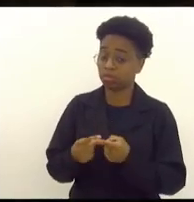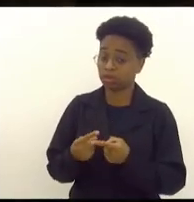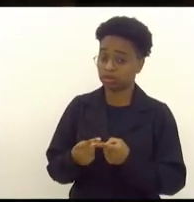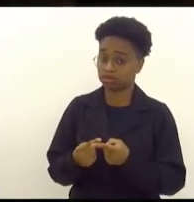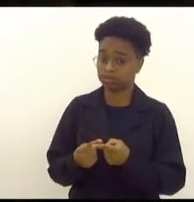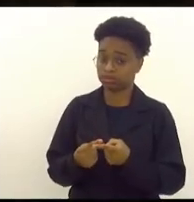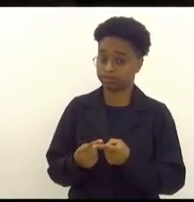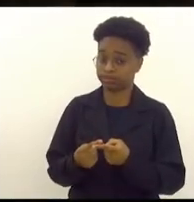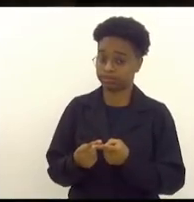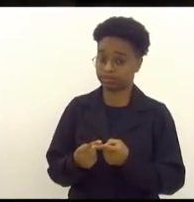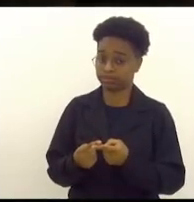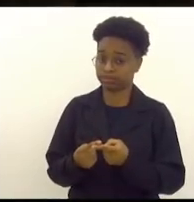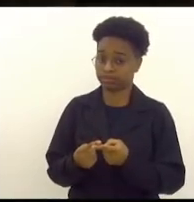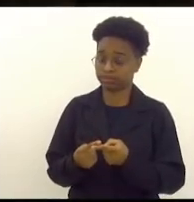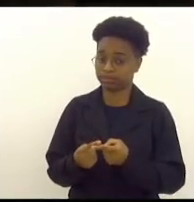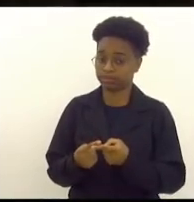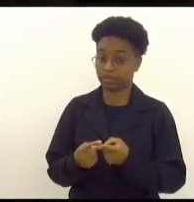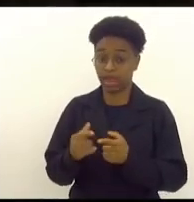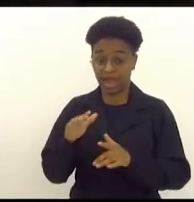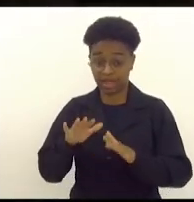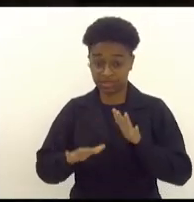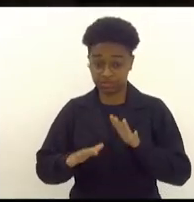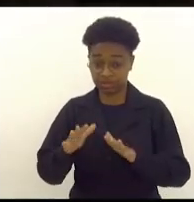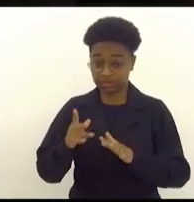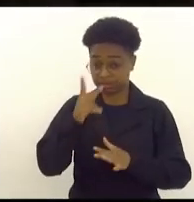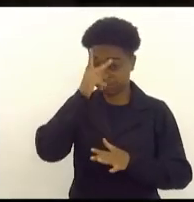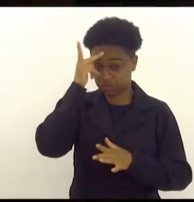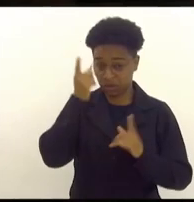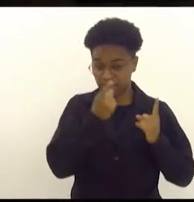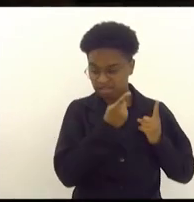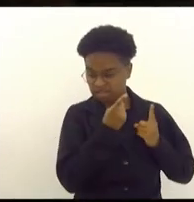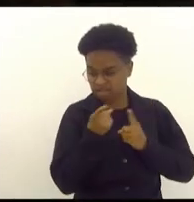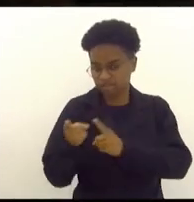que muitas vezes Quem ataca